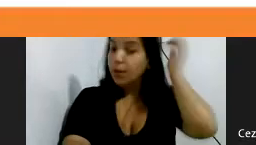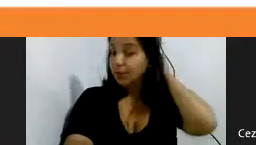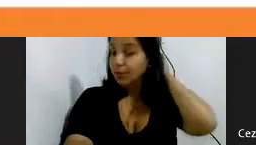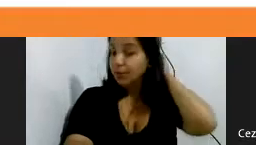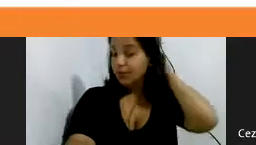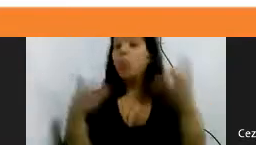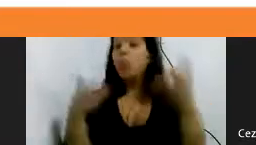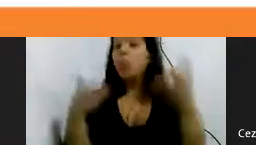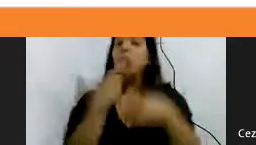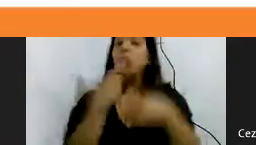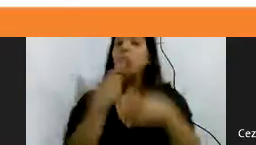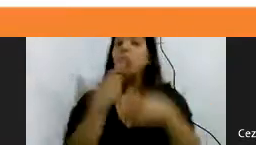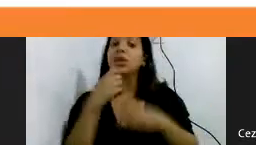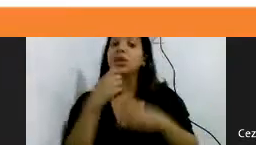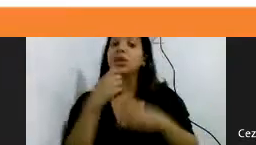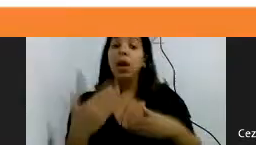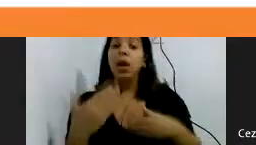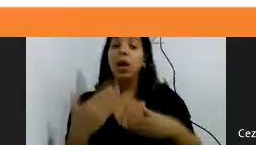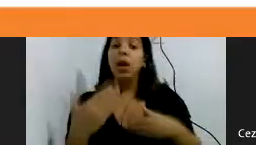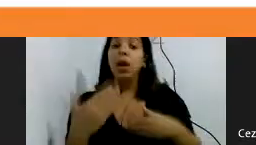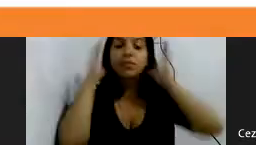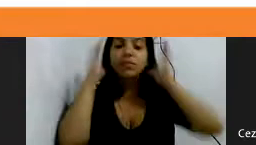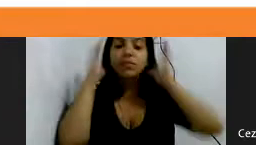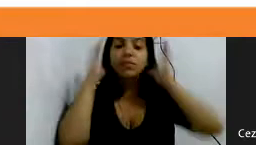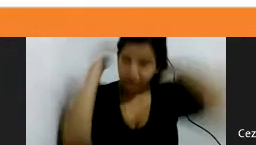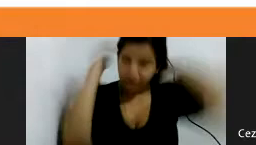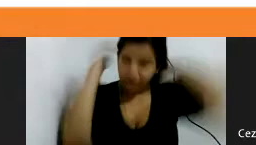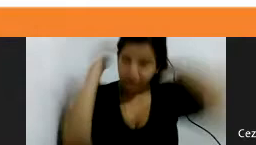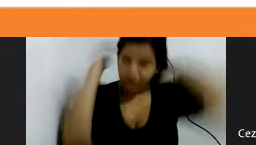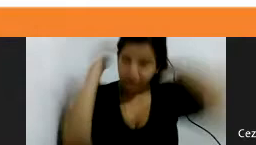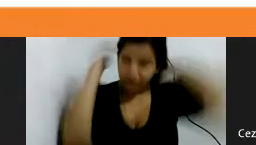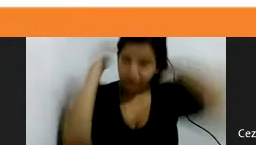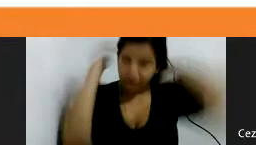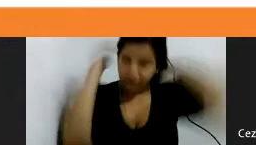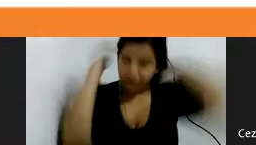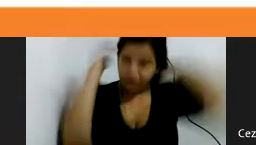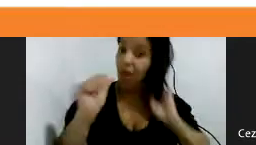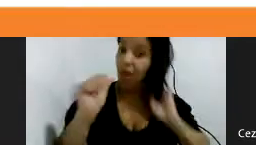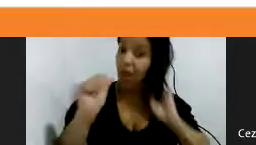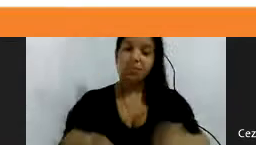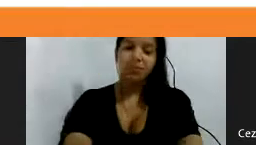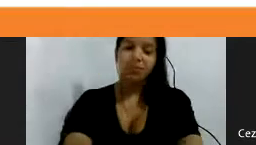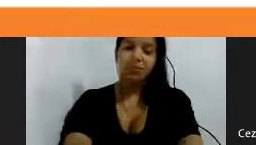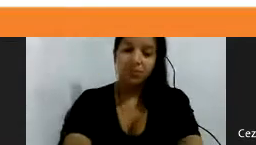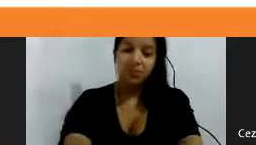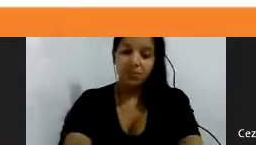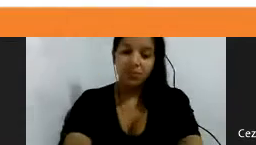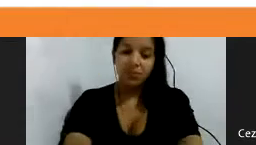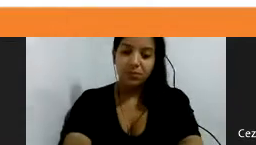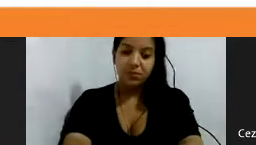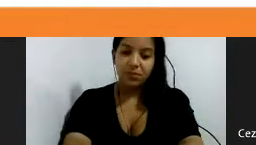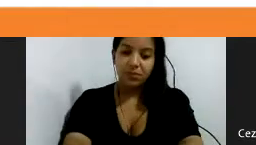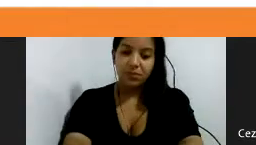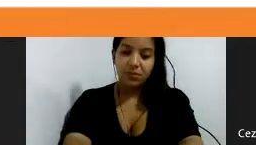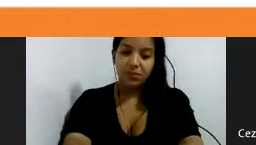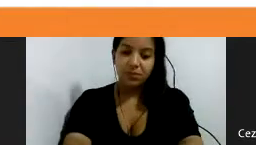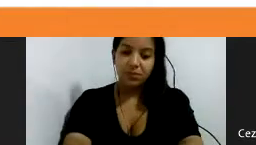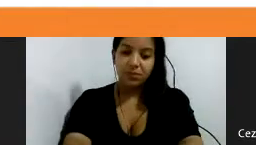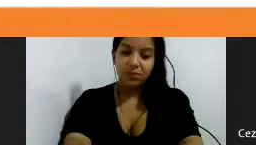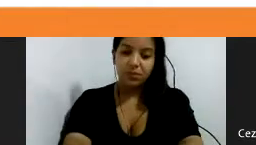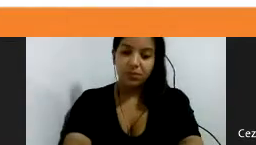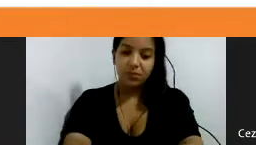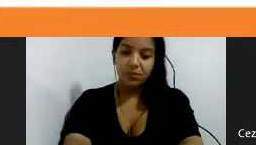A. Grupo A. Por que que é grupo A? Aqui não tem prova Porque reversa. ele pega aglutinar.